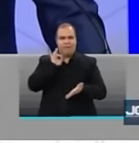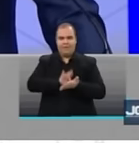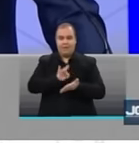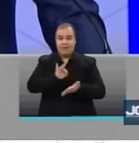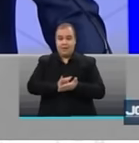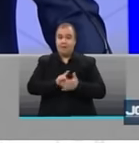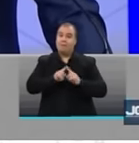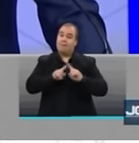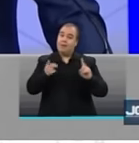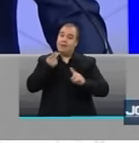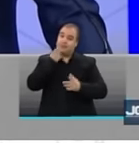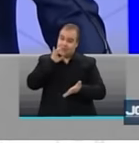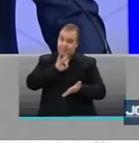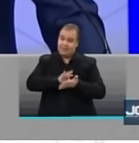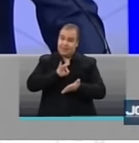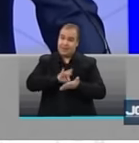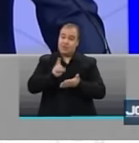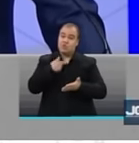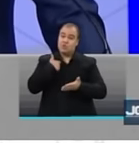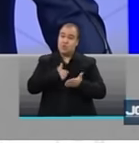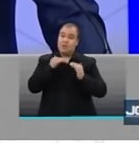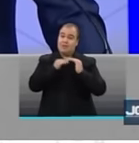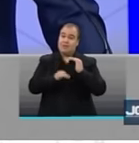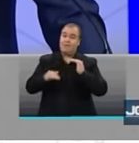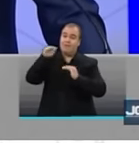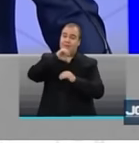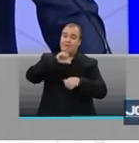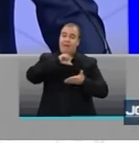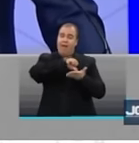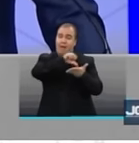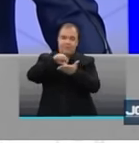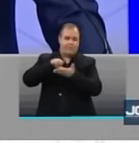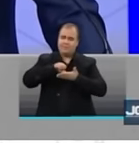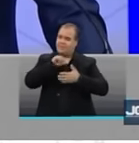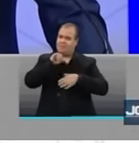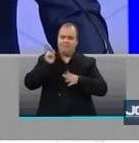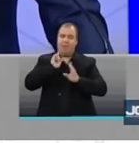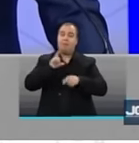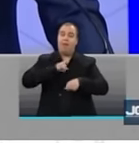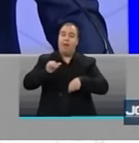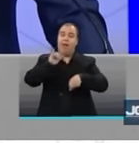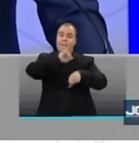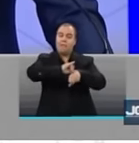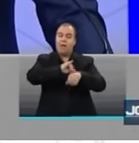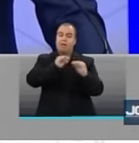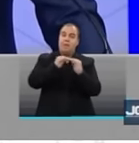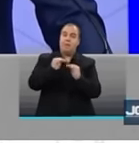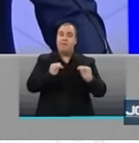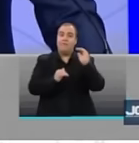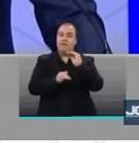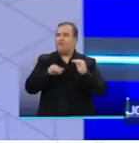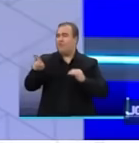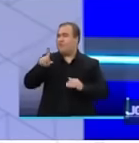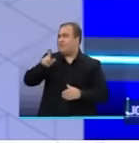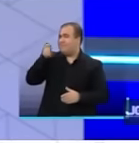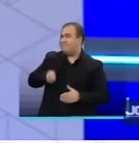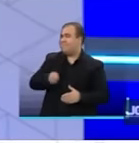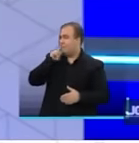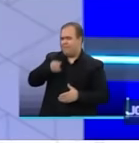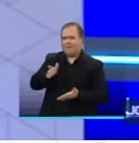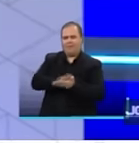na realidade, ele disse que nós estamos na frente de muitas capitais. Tem muitas capitais na frente da gente. E você de xerife não tem agora nada. Você terminou. Tem